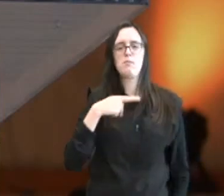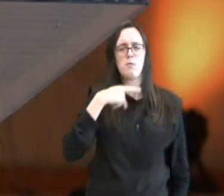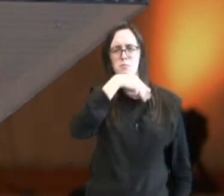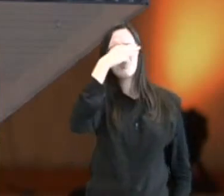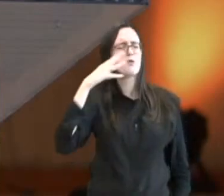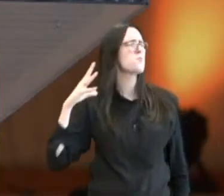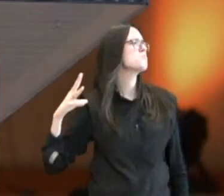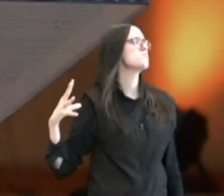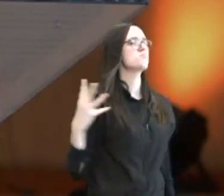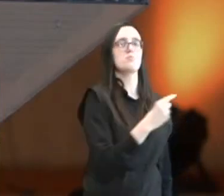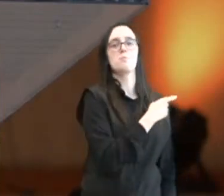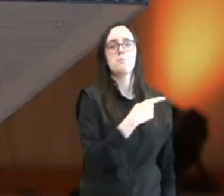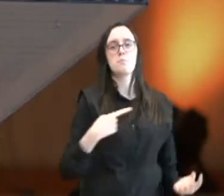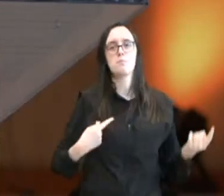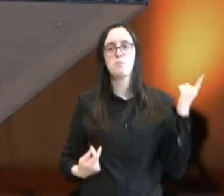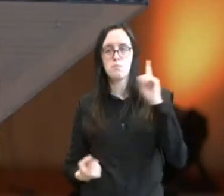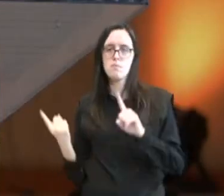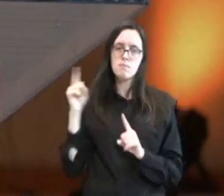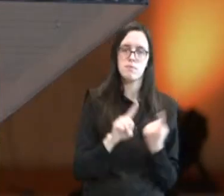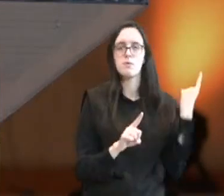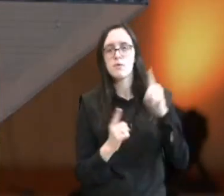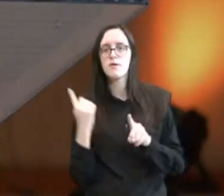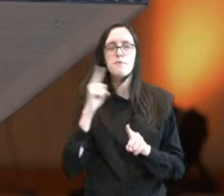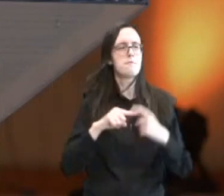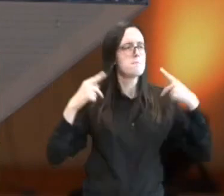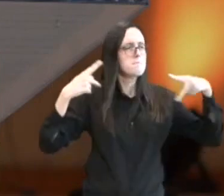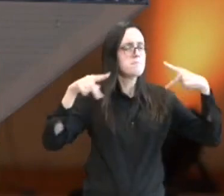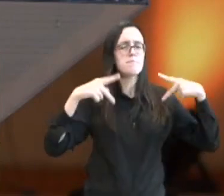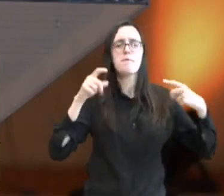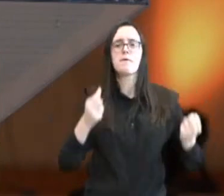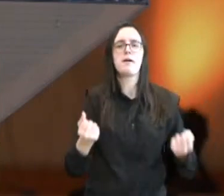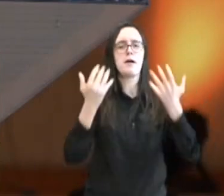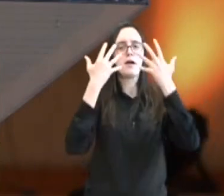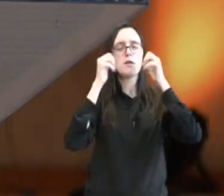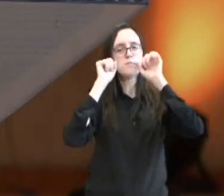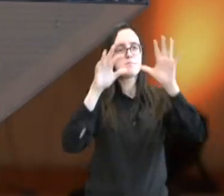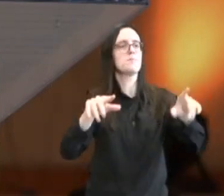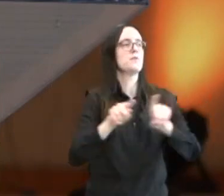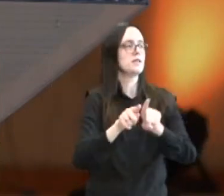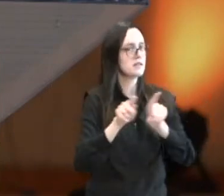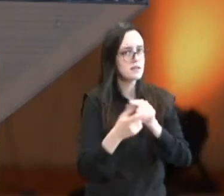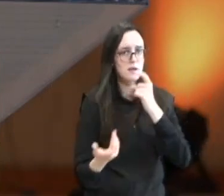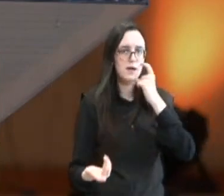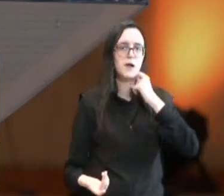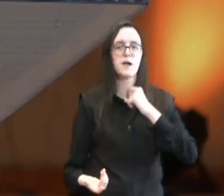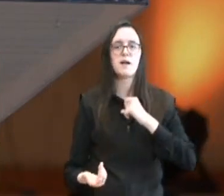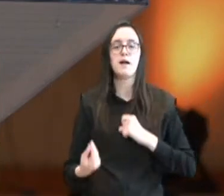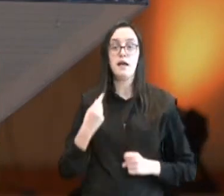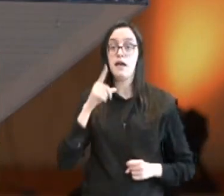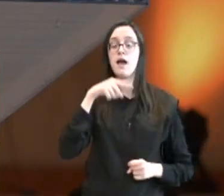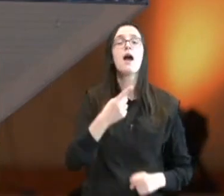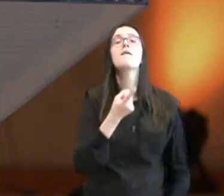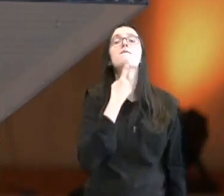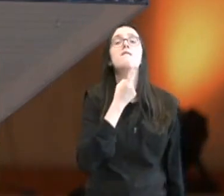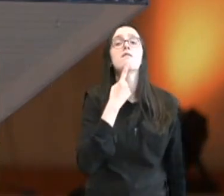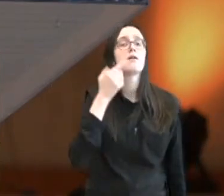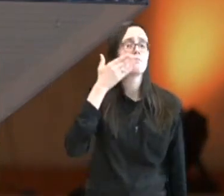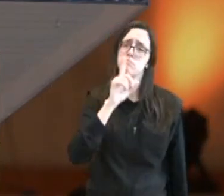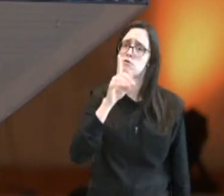os pastores que vêm aqui são abençoados, homem que tem vida com Deus, porque não é só falar também.